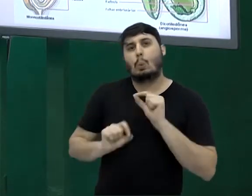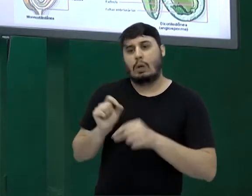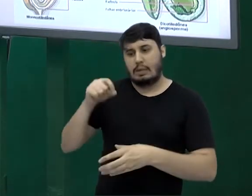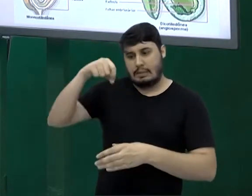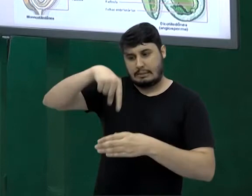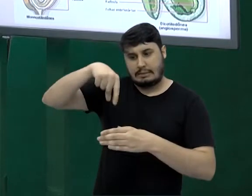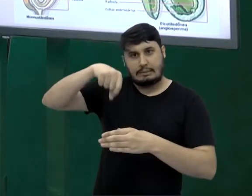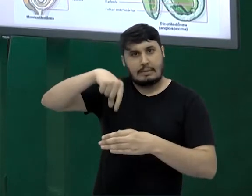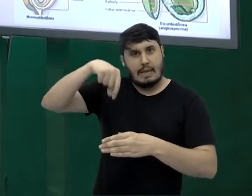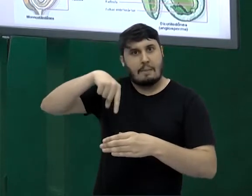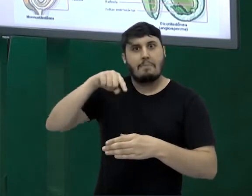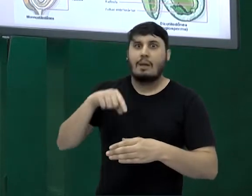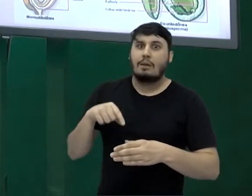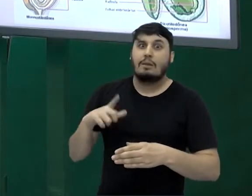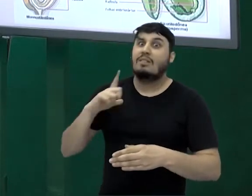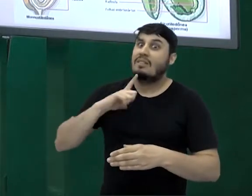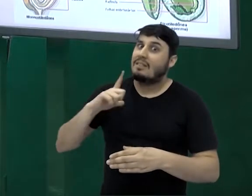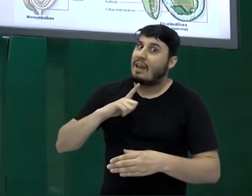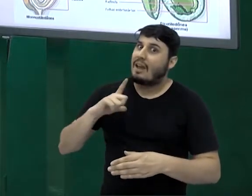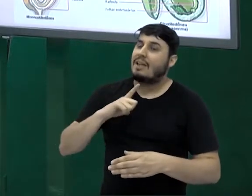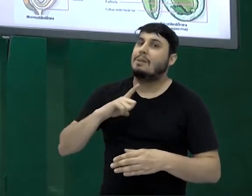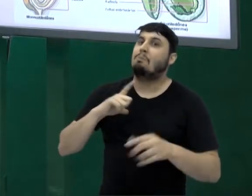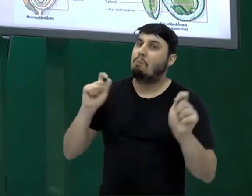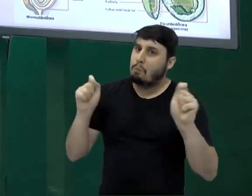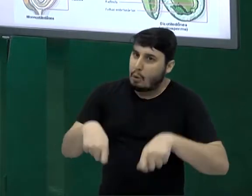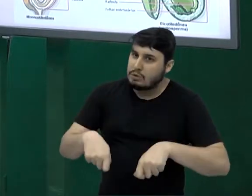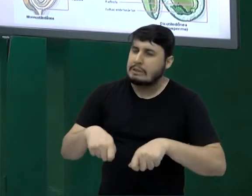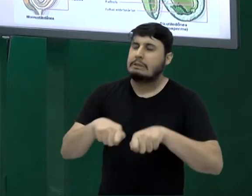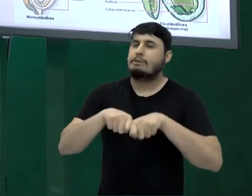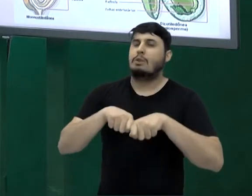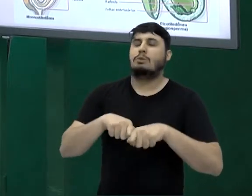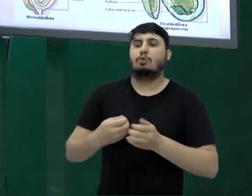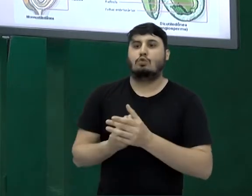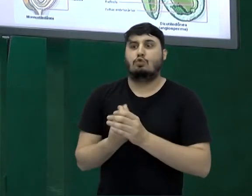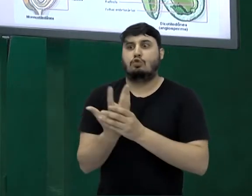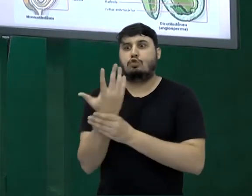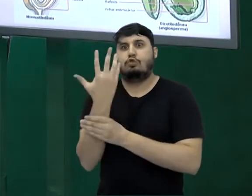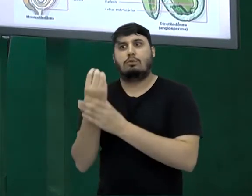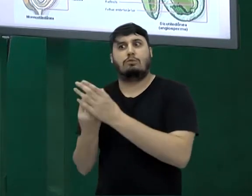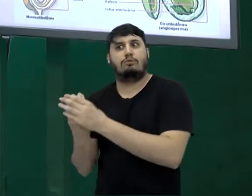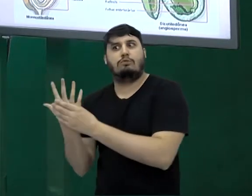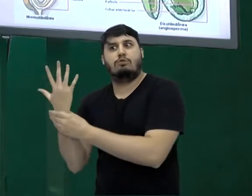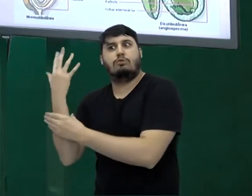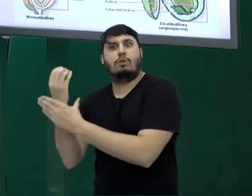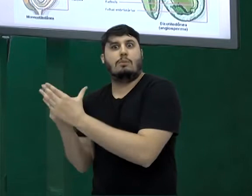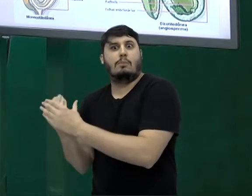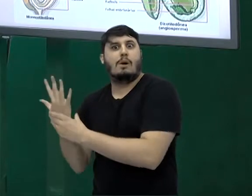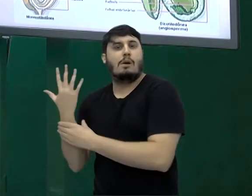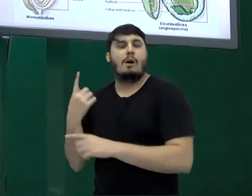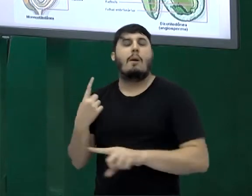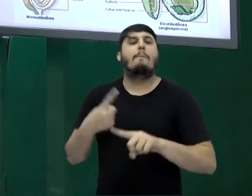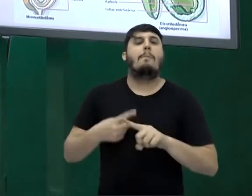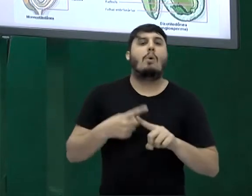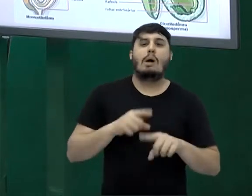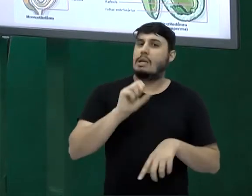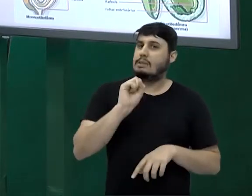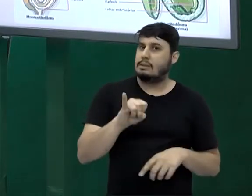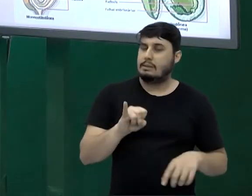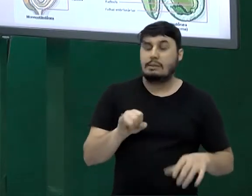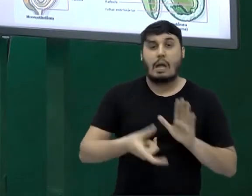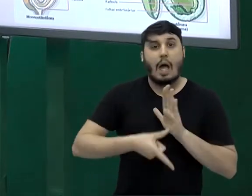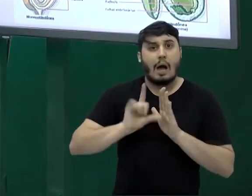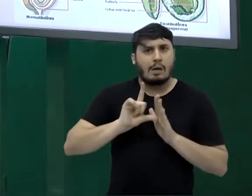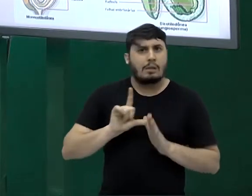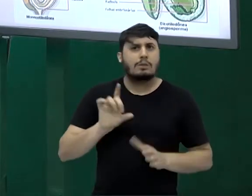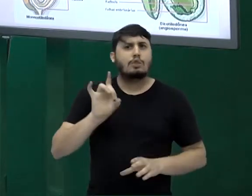você ampliou a sua capacidade de dispersão, tá? Se antes era só vento, agora com semente, cara, você tem o vento, dependendo